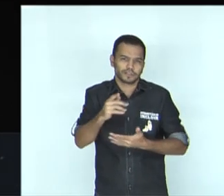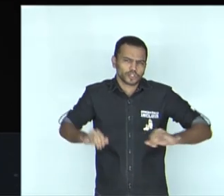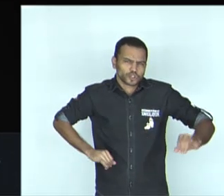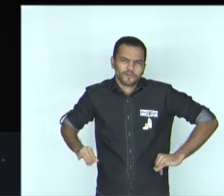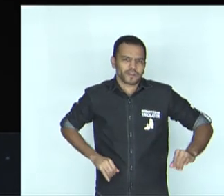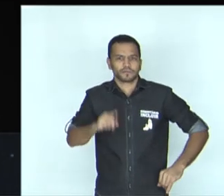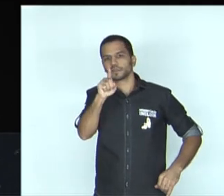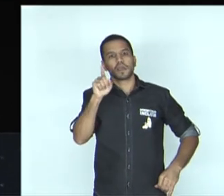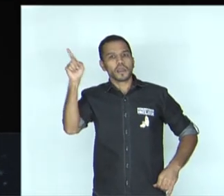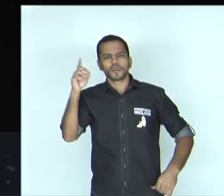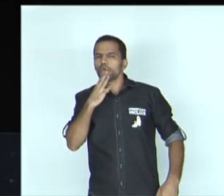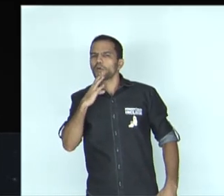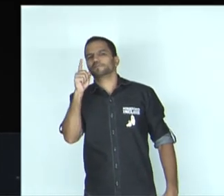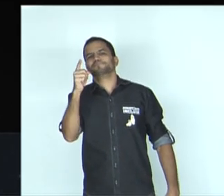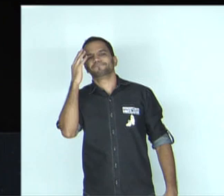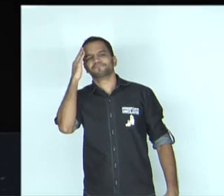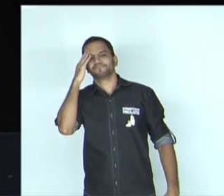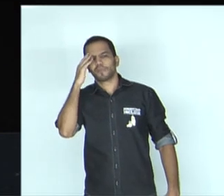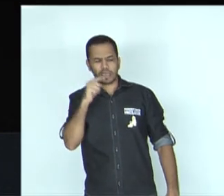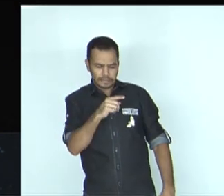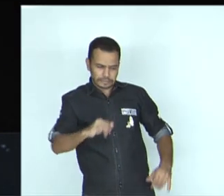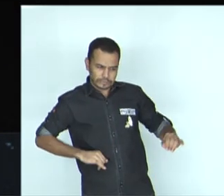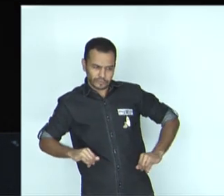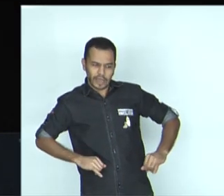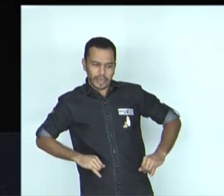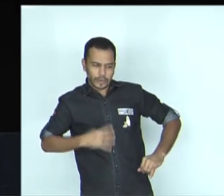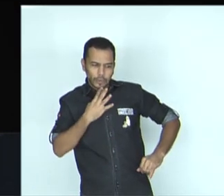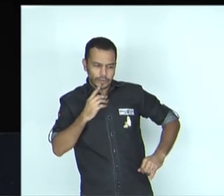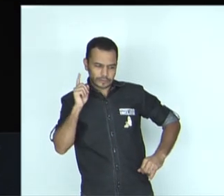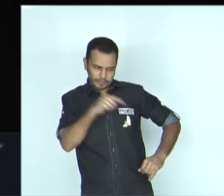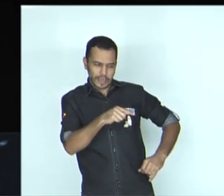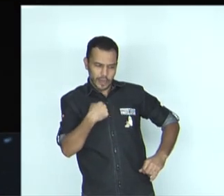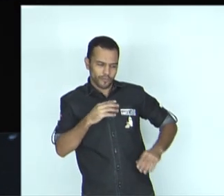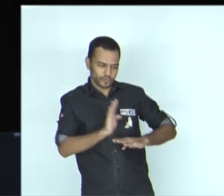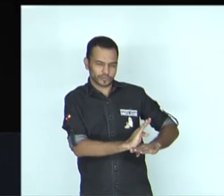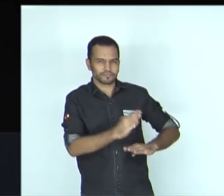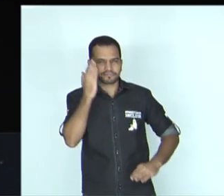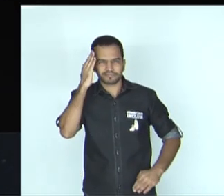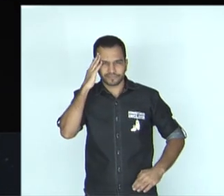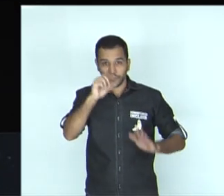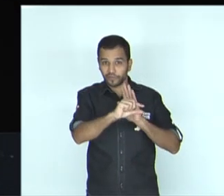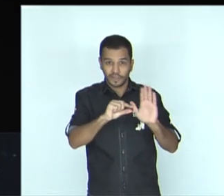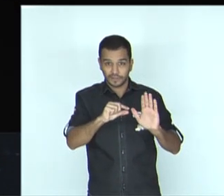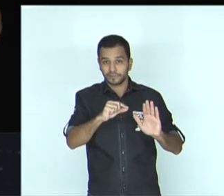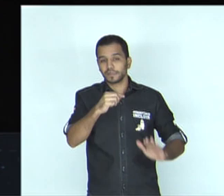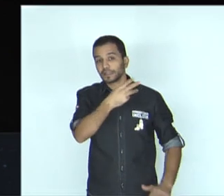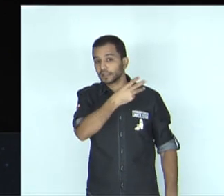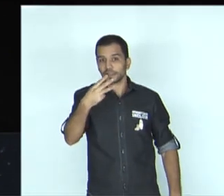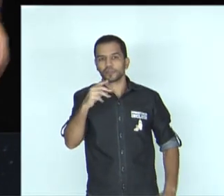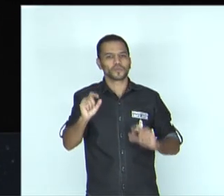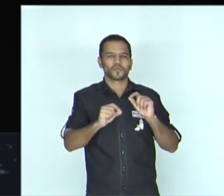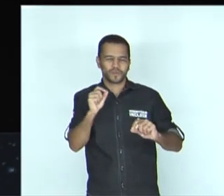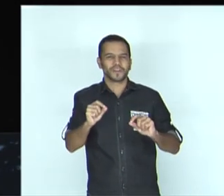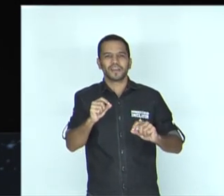maravilhoso isso. Aí ele vai dando exemplo. Versículo 26. Olhai para as aves do céu. E ele falou, as aves do céu